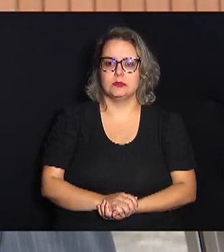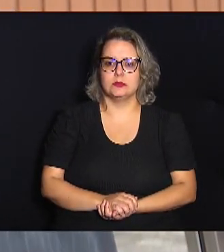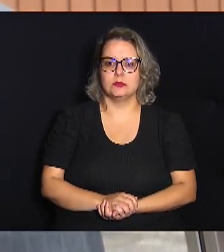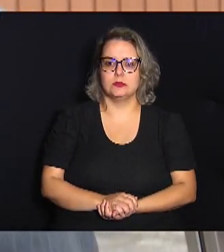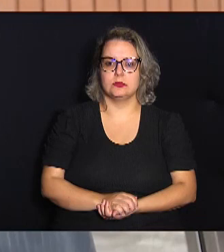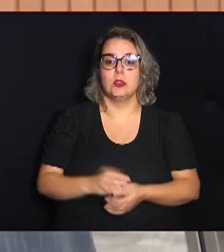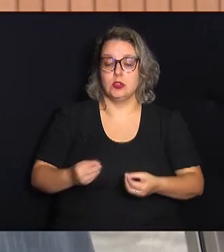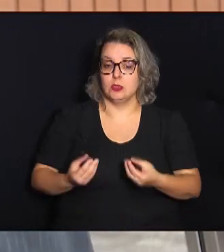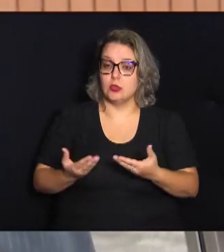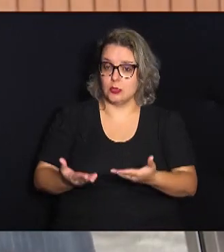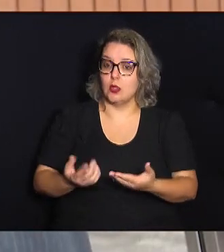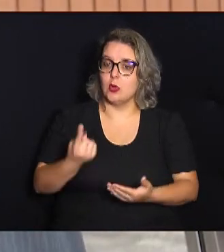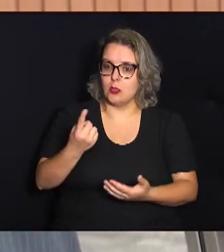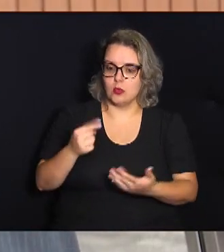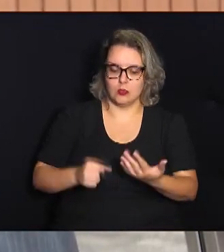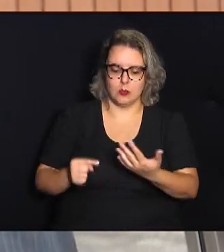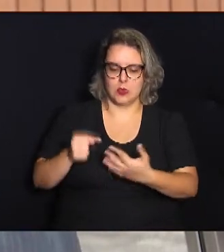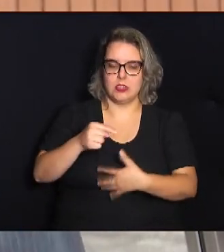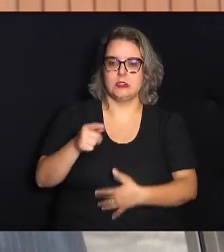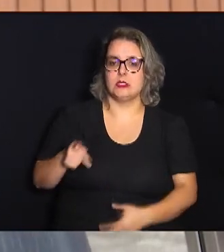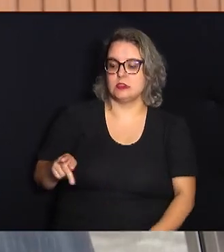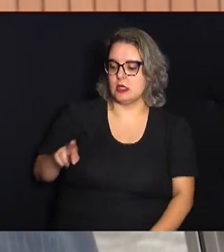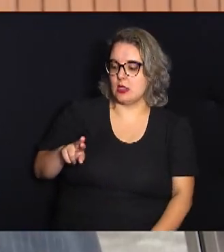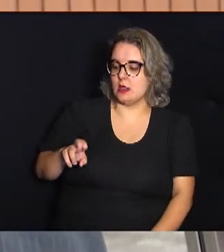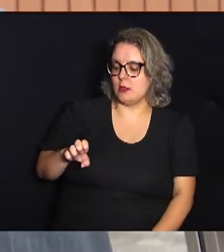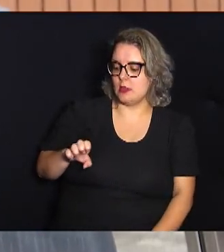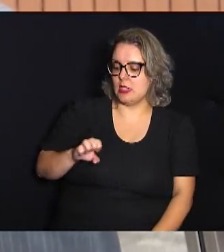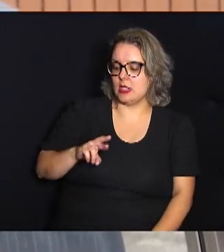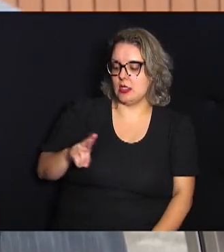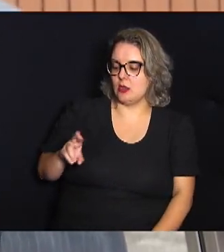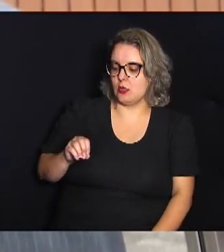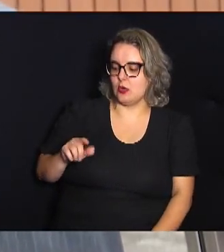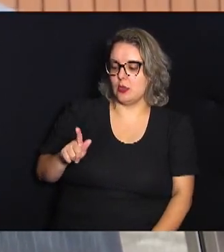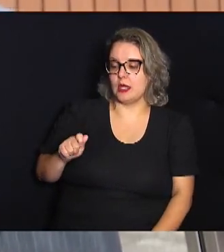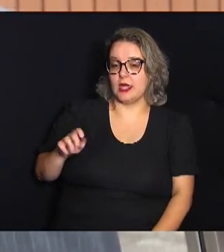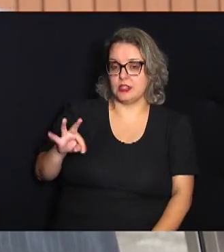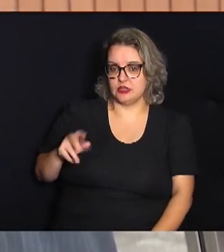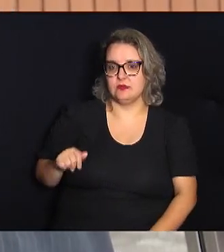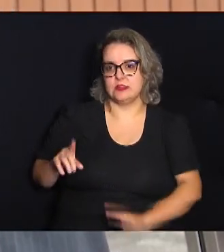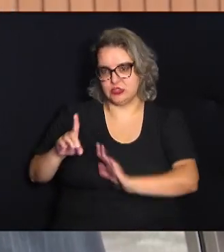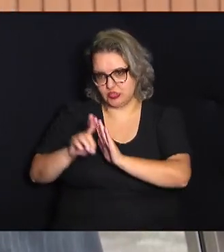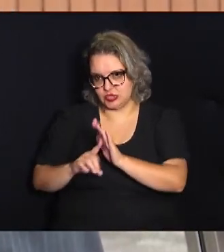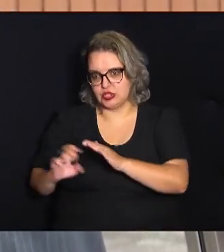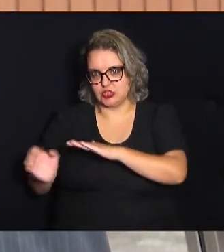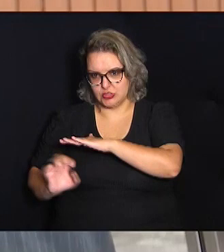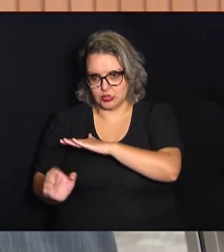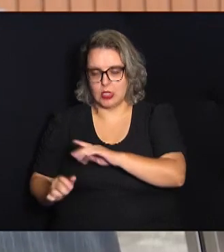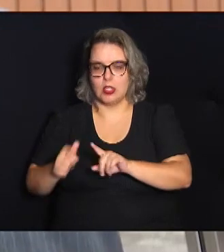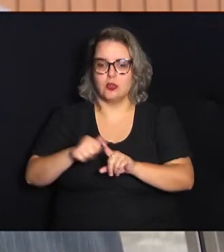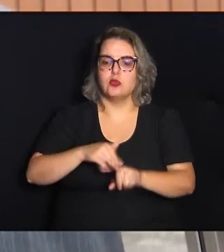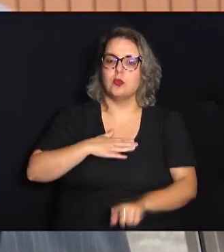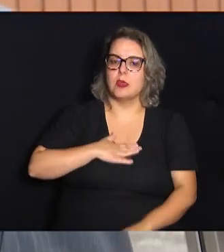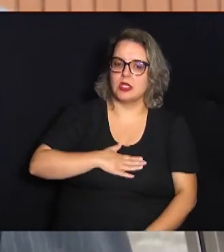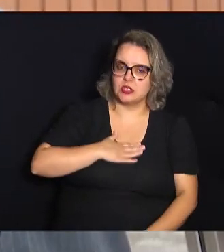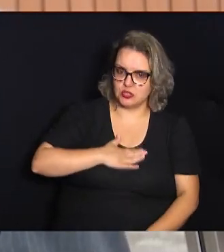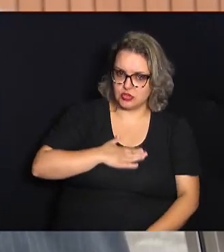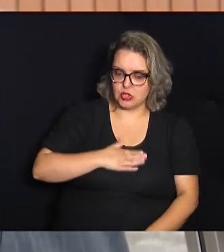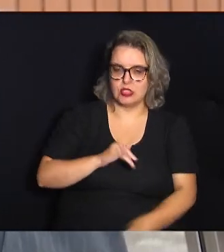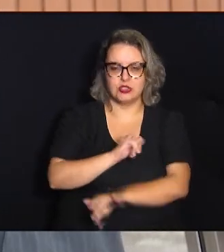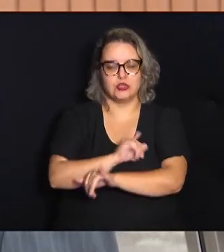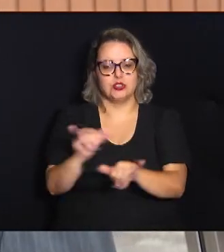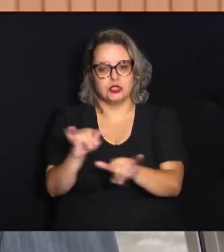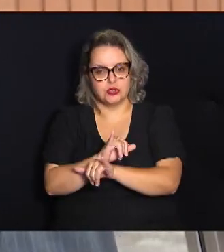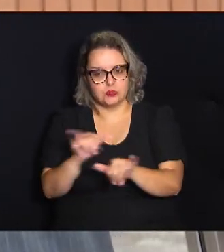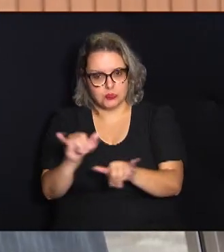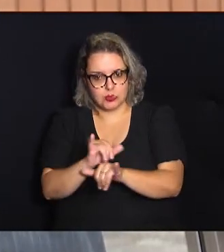coloca como uma das prerrogativas que essas empresas, né, elas possam, no mês de agosto,